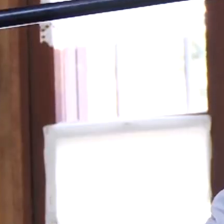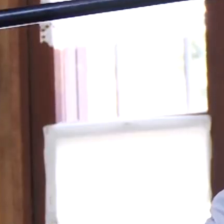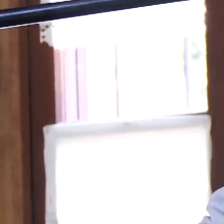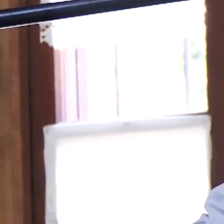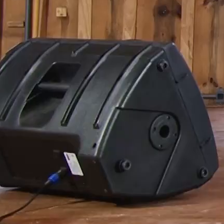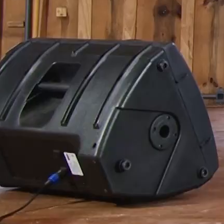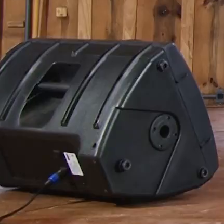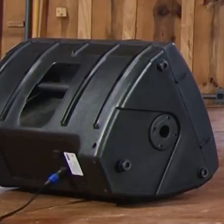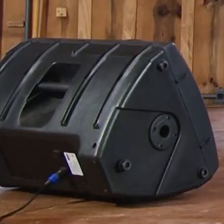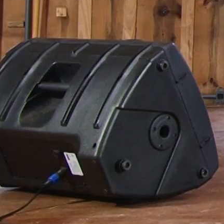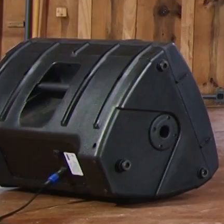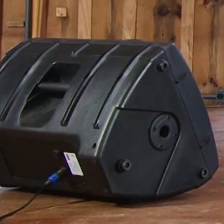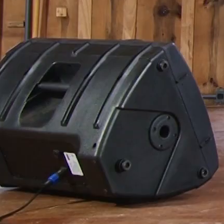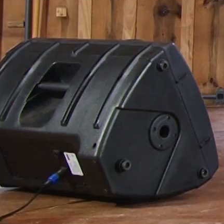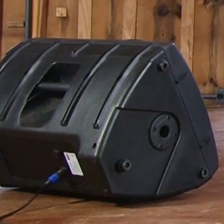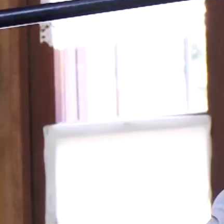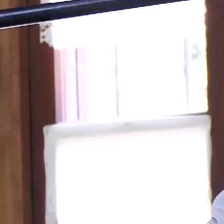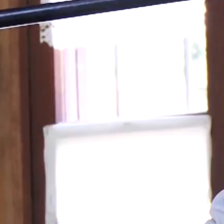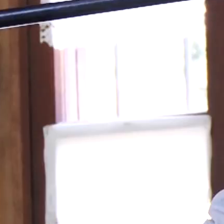e chimarrão.